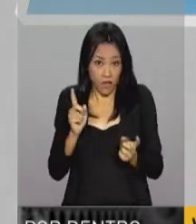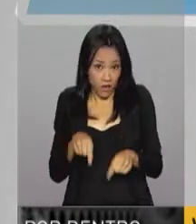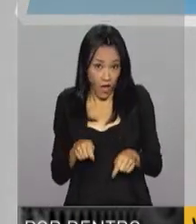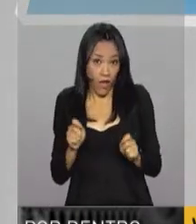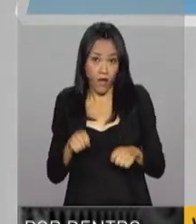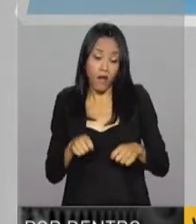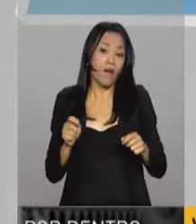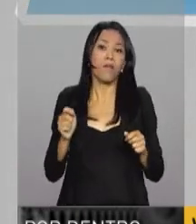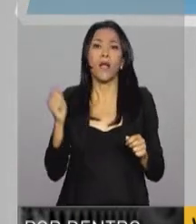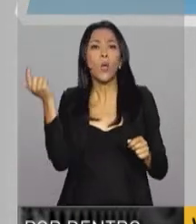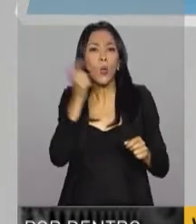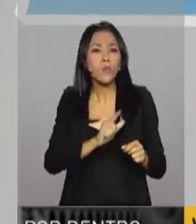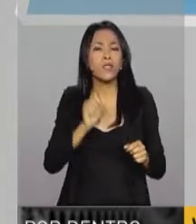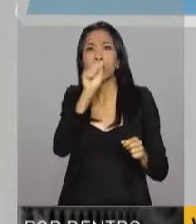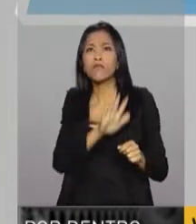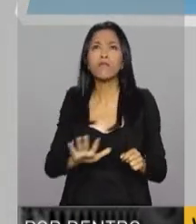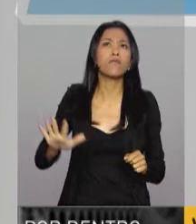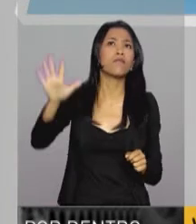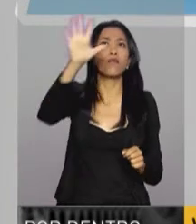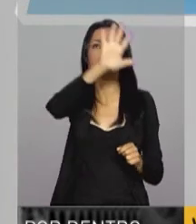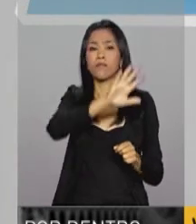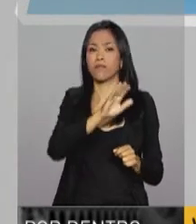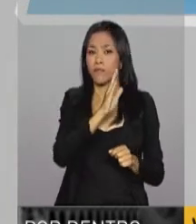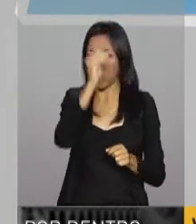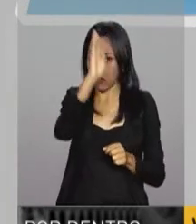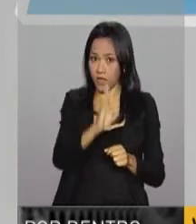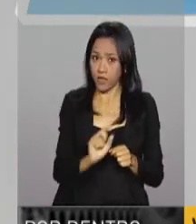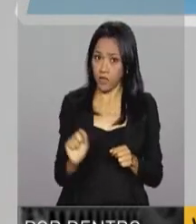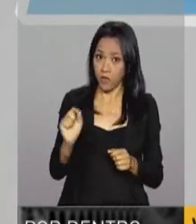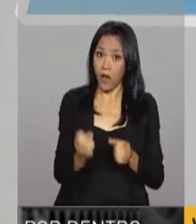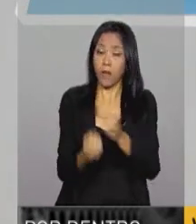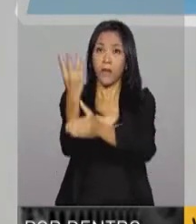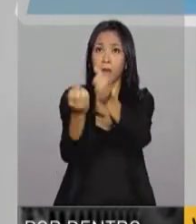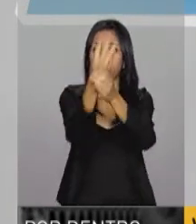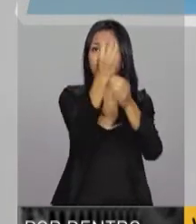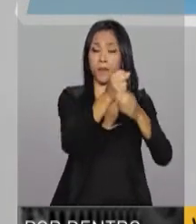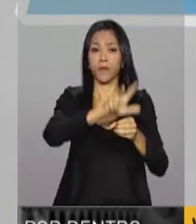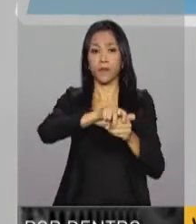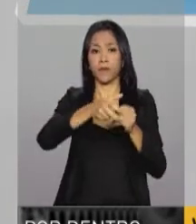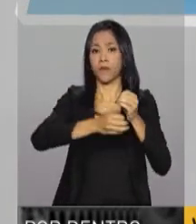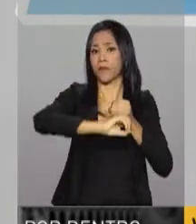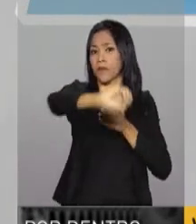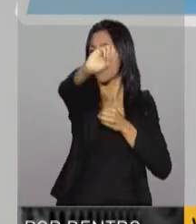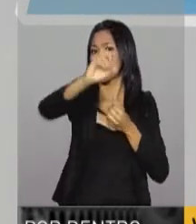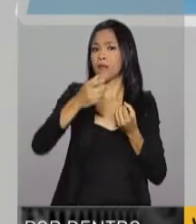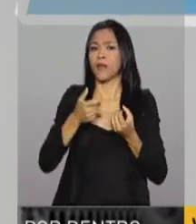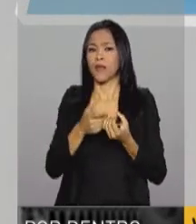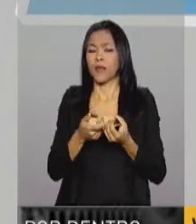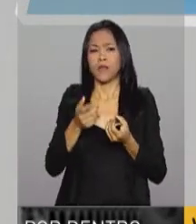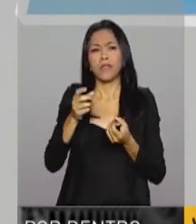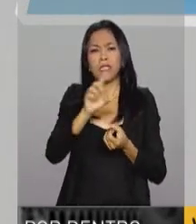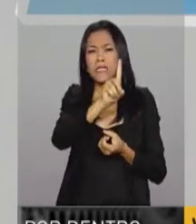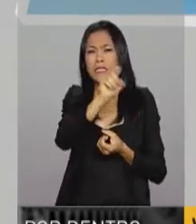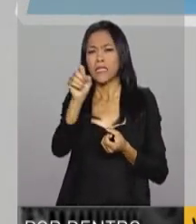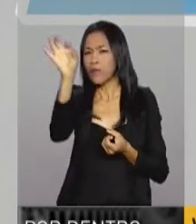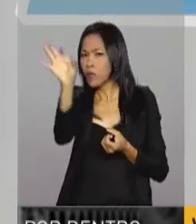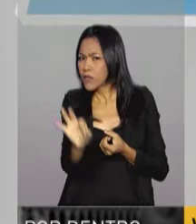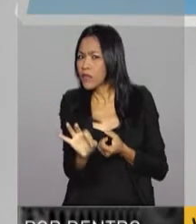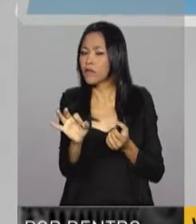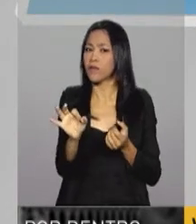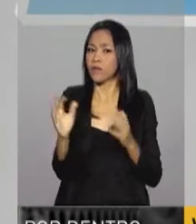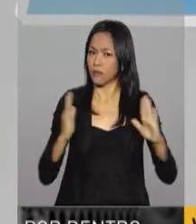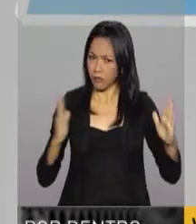para alcançar a meta a instalação desses equipamentos em tempos é dos municípios no espaço de tempo razoável